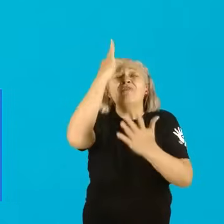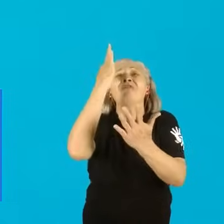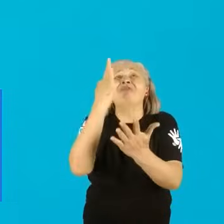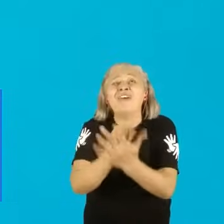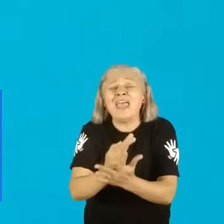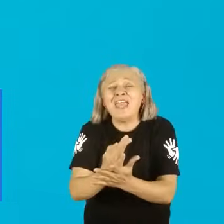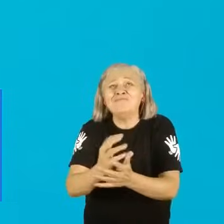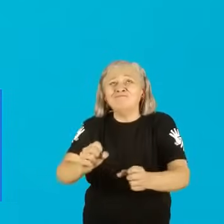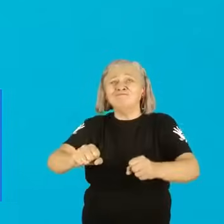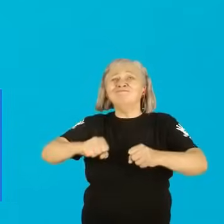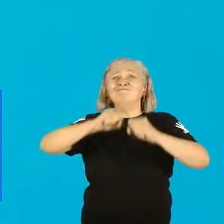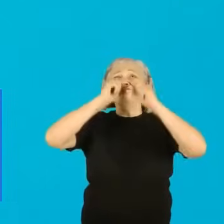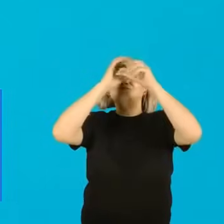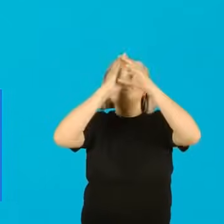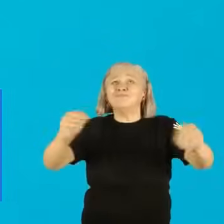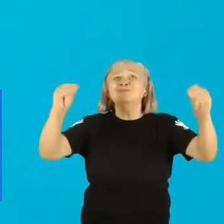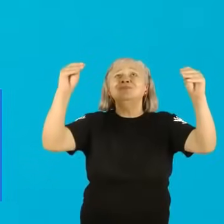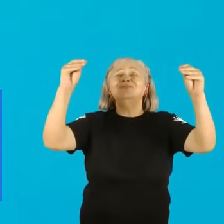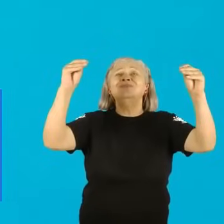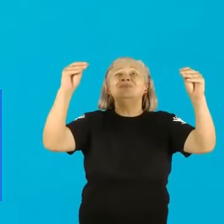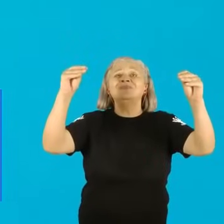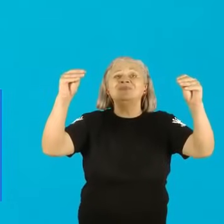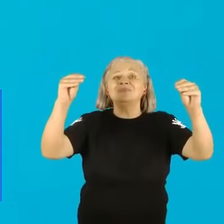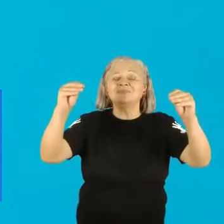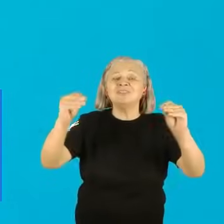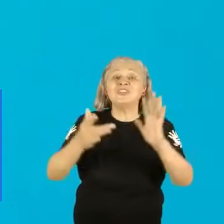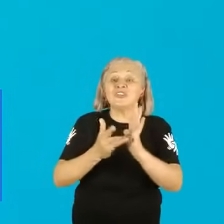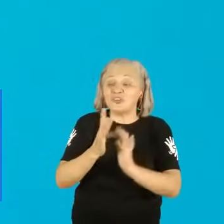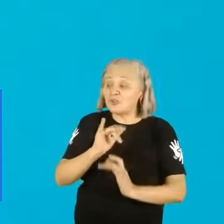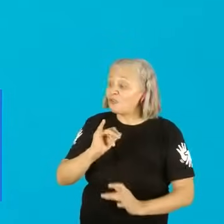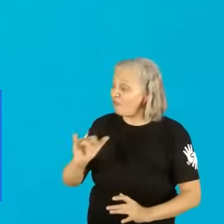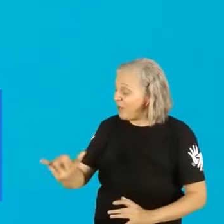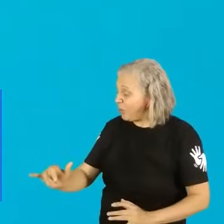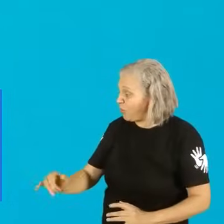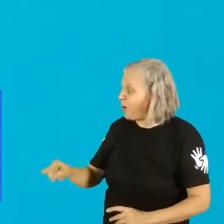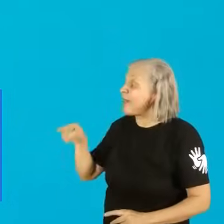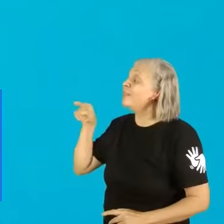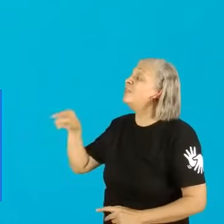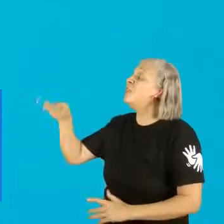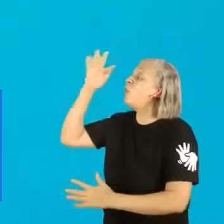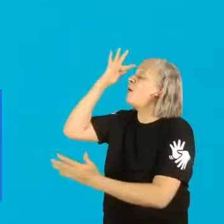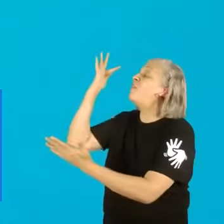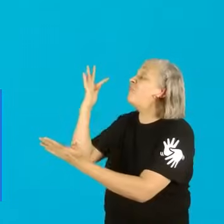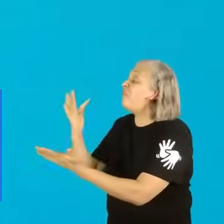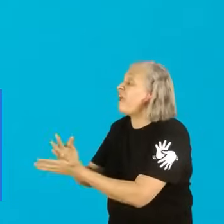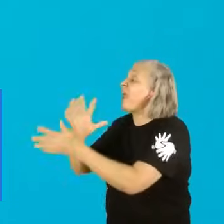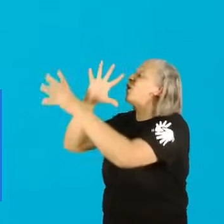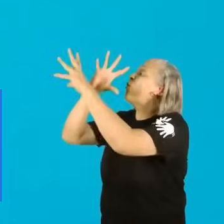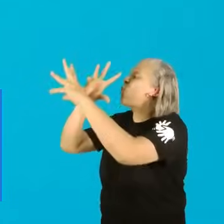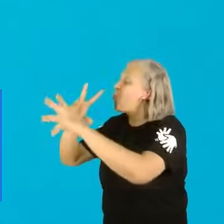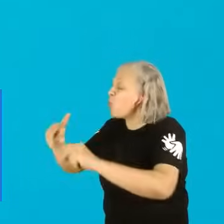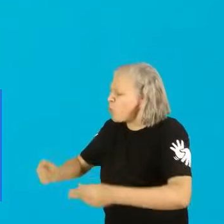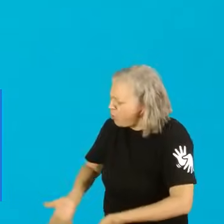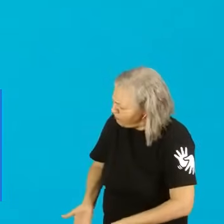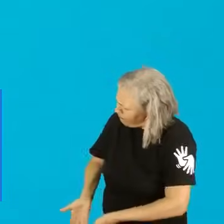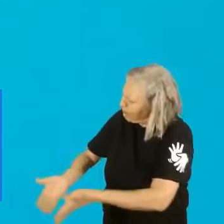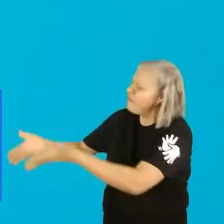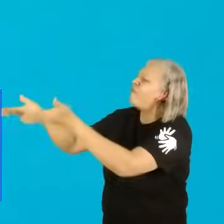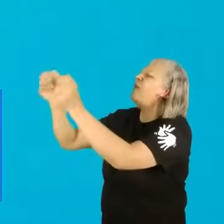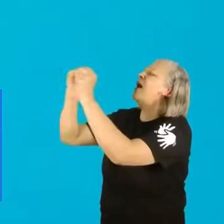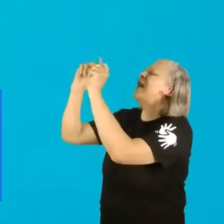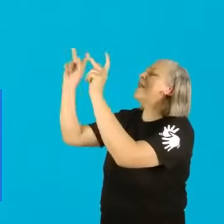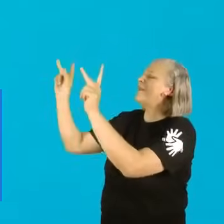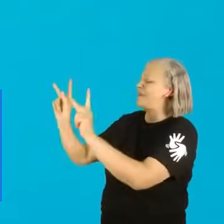filha, a sua fé a curou. Vá em paz, o